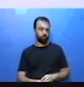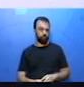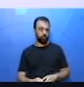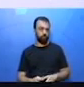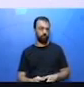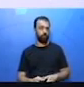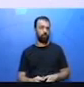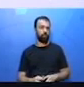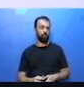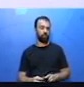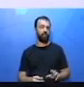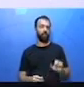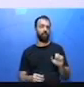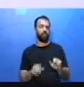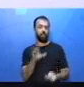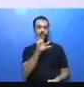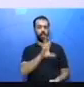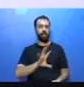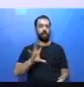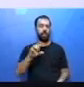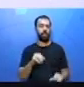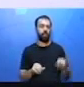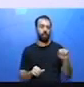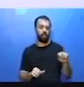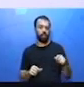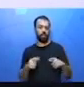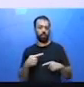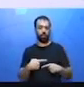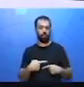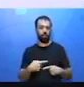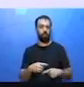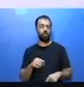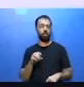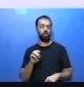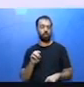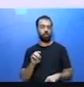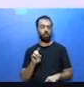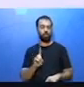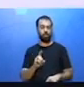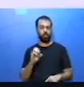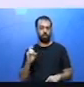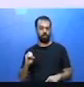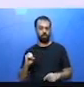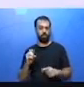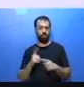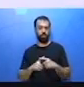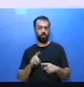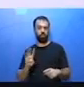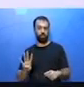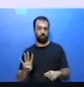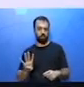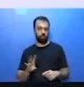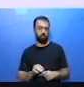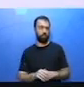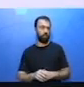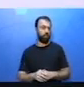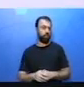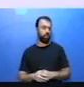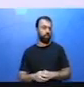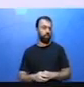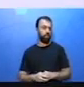Então, a primeira coisa eu calculo a área. 10 vezes 4, 40. Isso aqui é a área de uma parte do